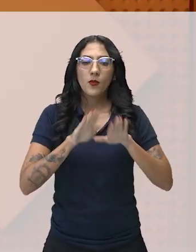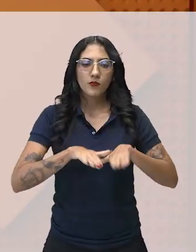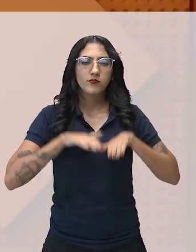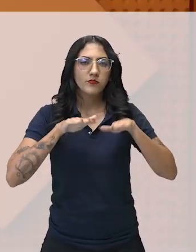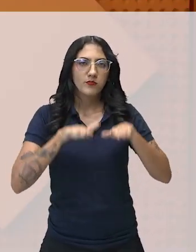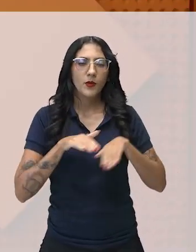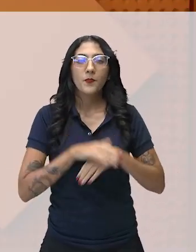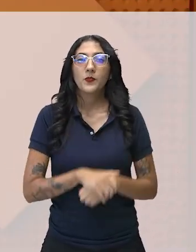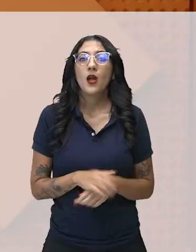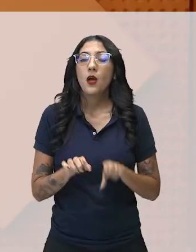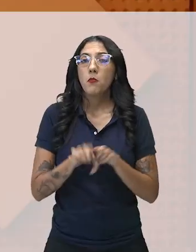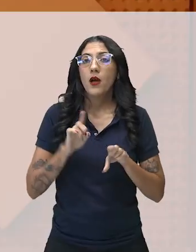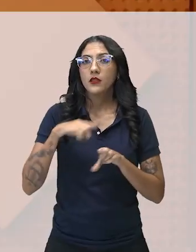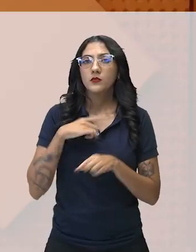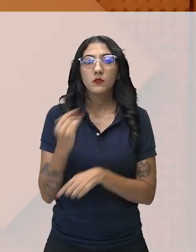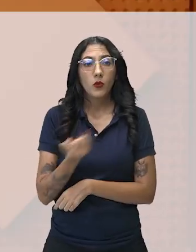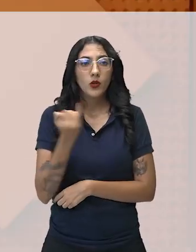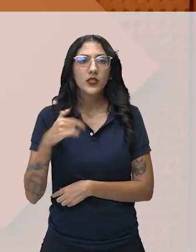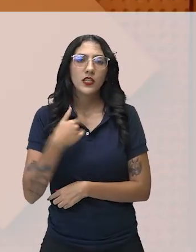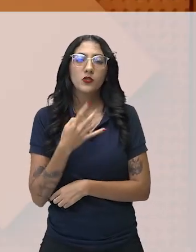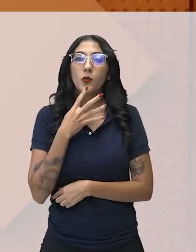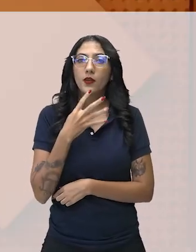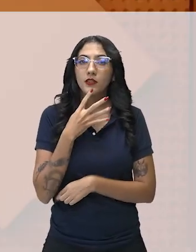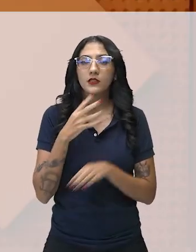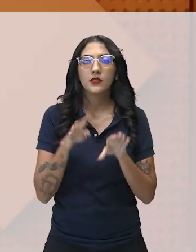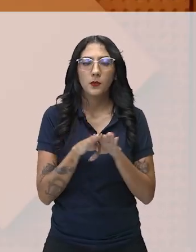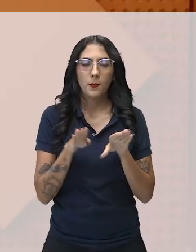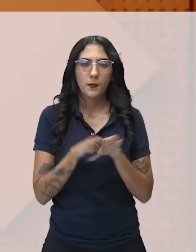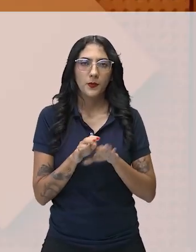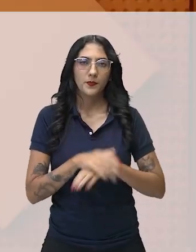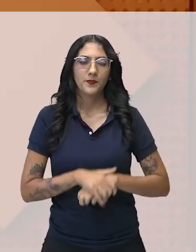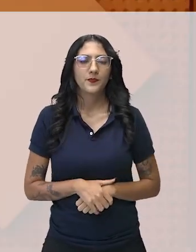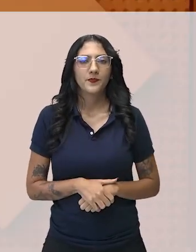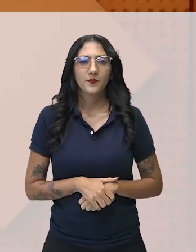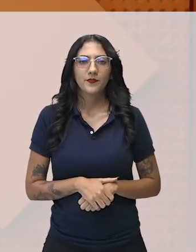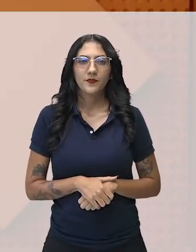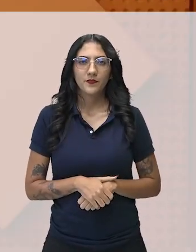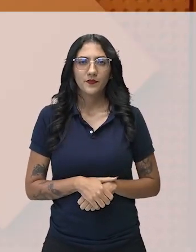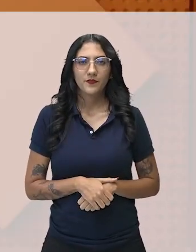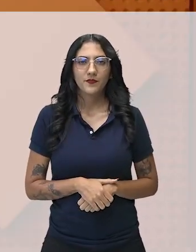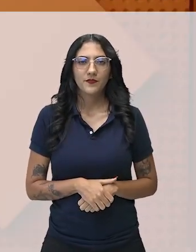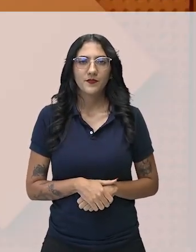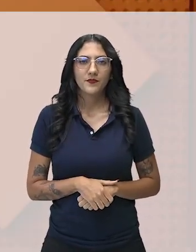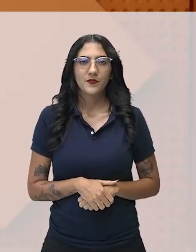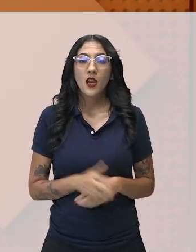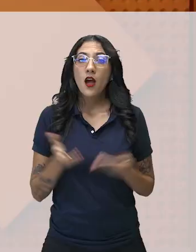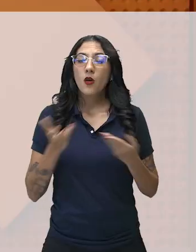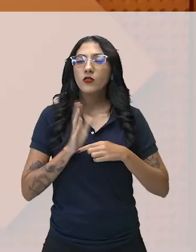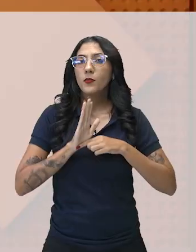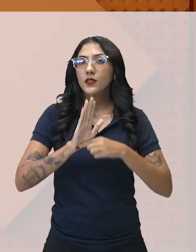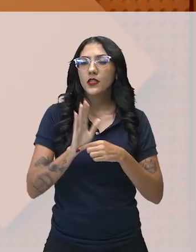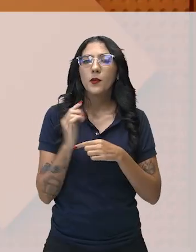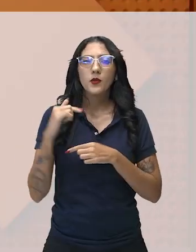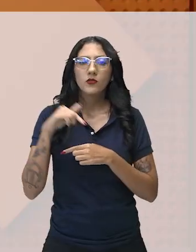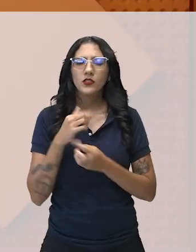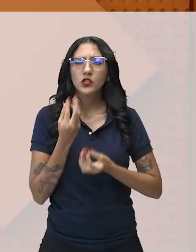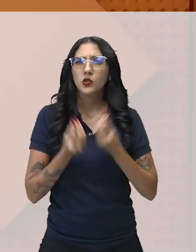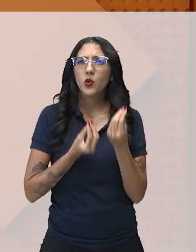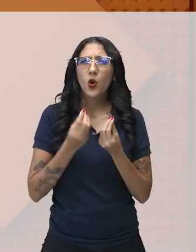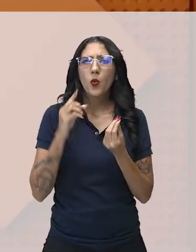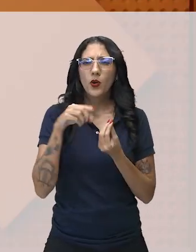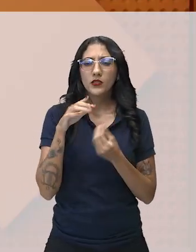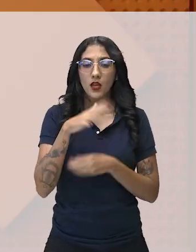um pouco sobre as características desse continente. E neste momento eu vou mostrar para vocês a regionalização, como